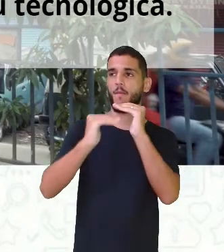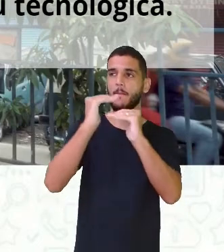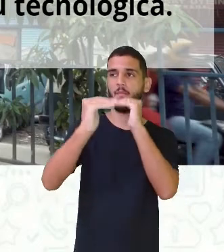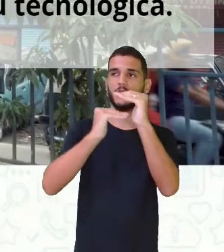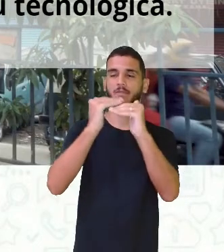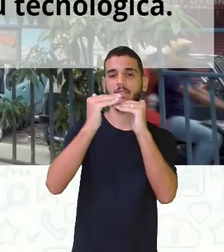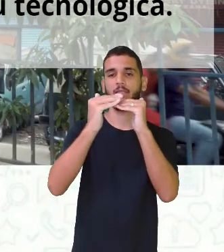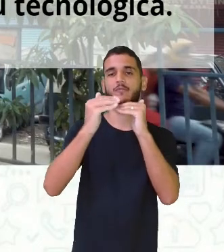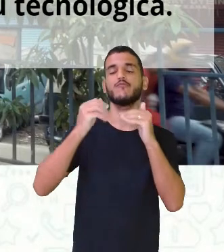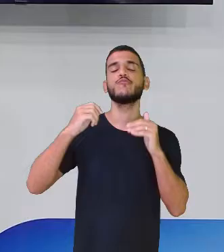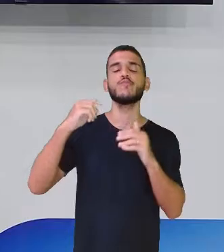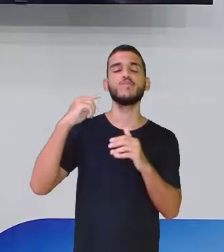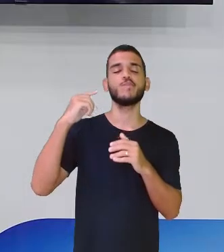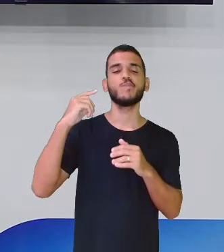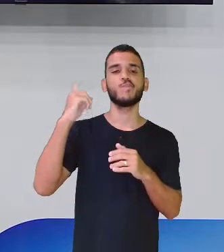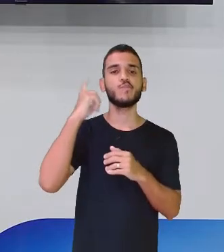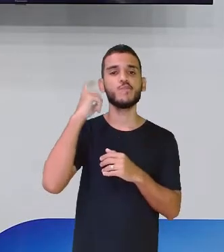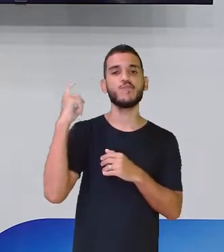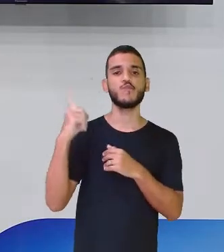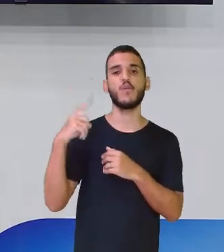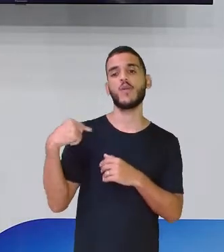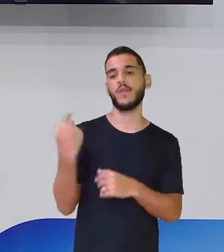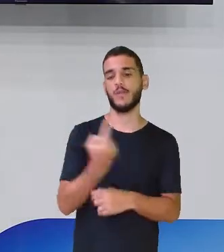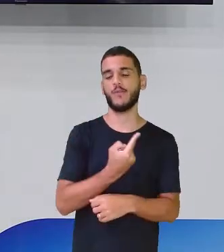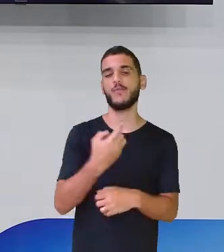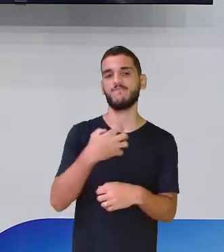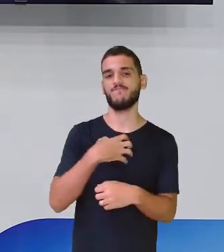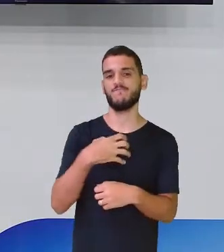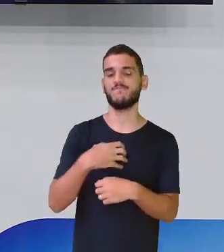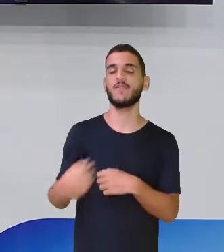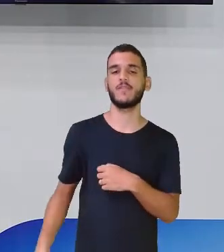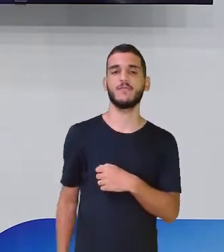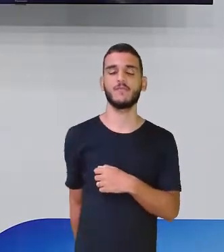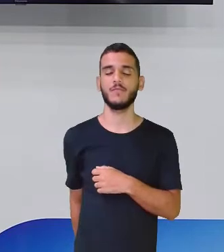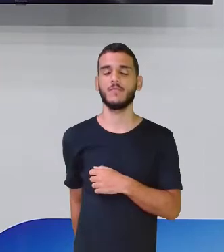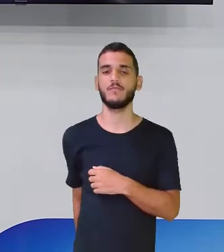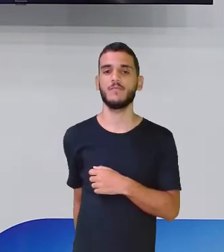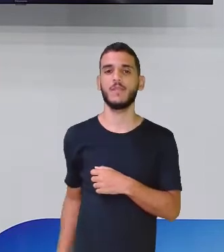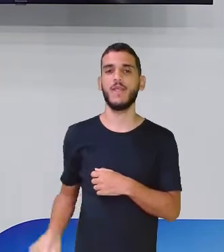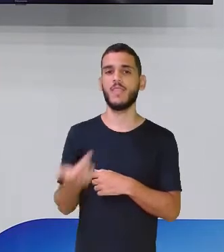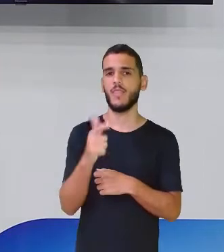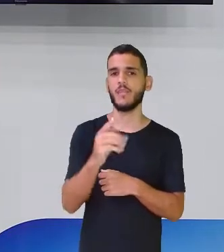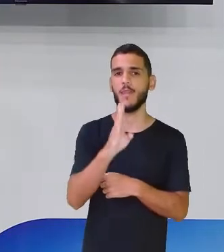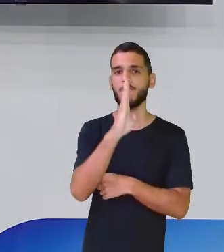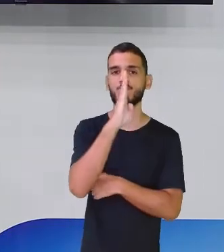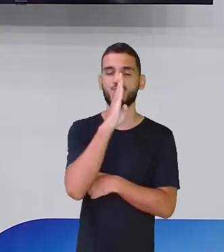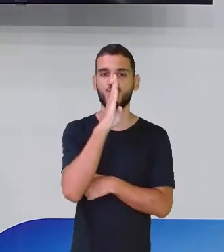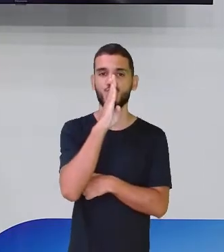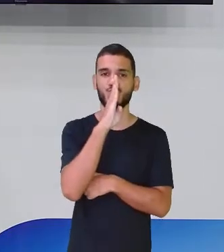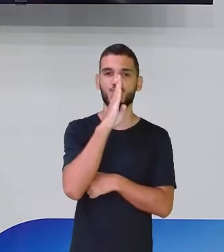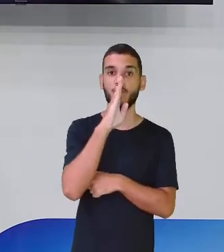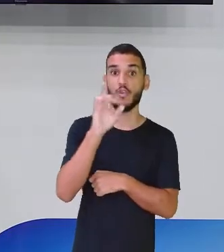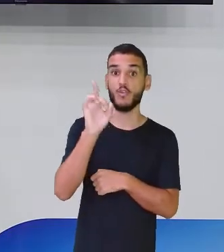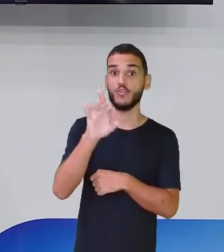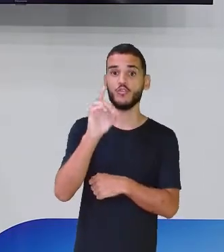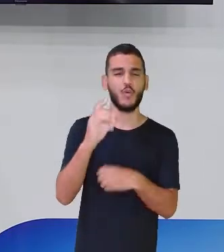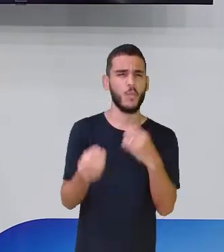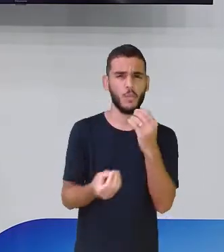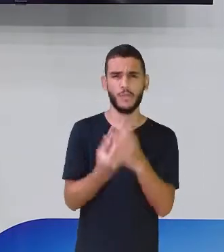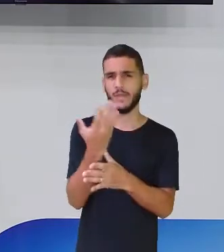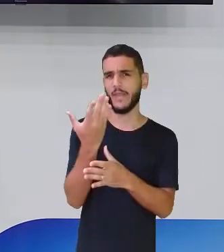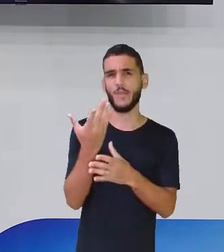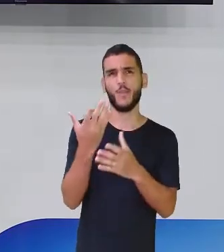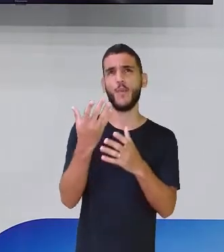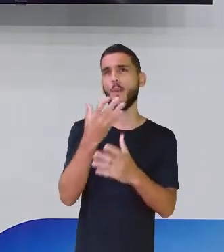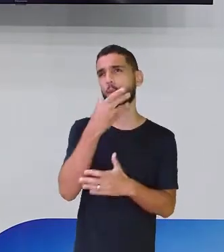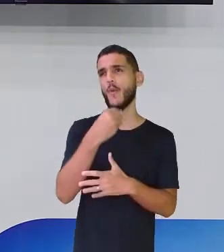não existe uma possibilidade de silêncio absoluto, a não ser que ele seja criado artificialmente em algum tipo